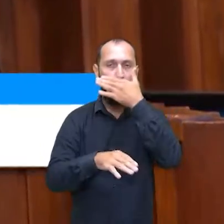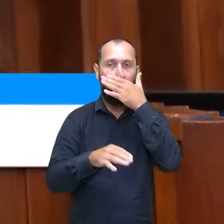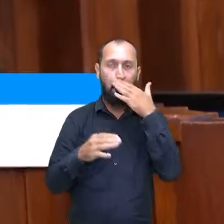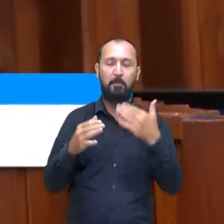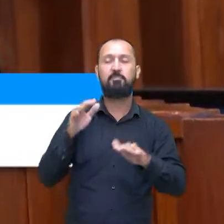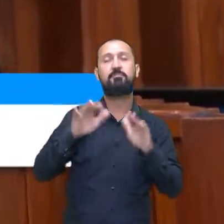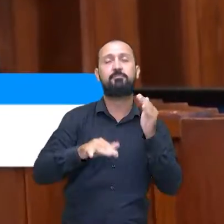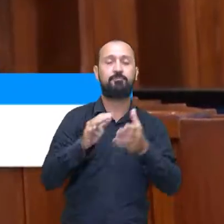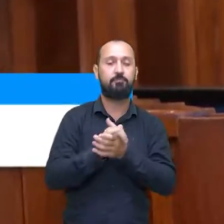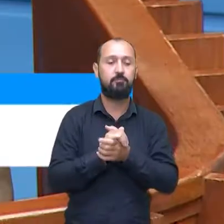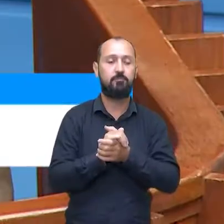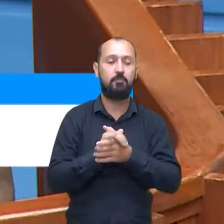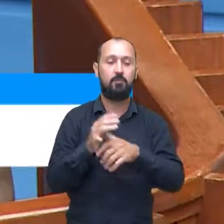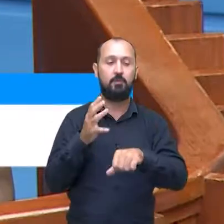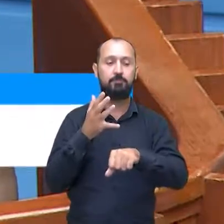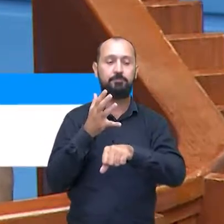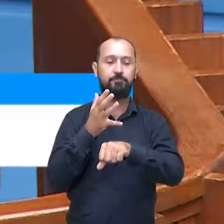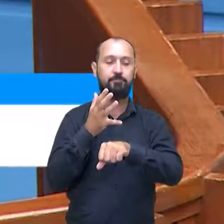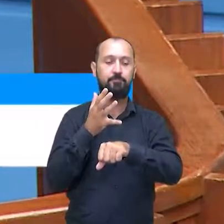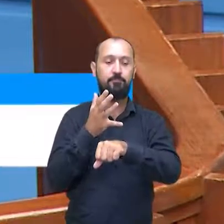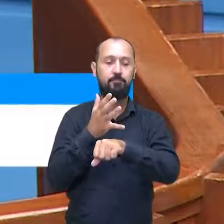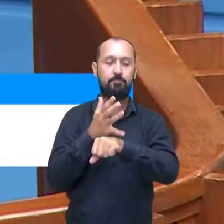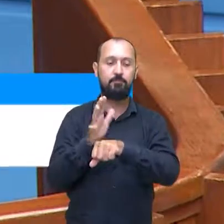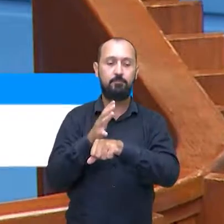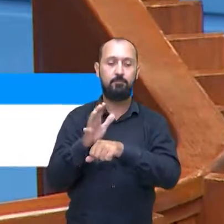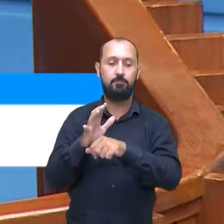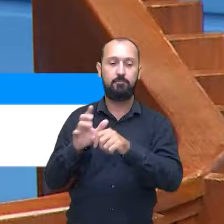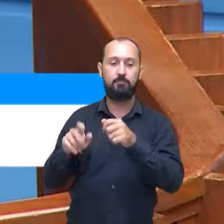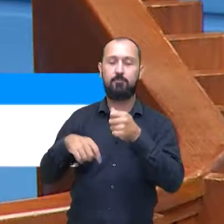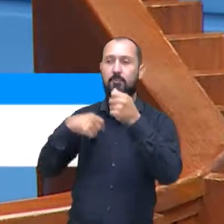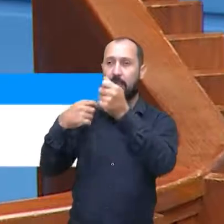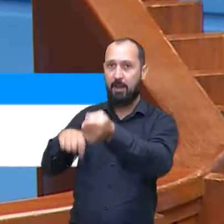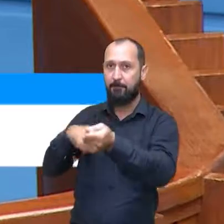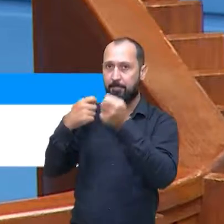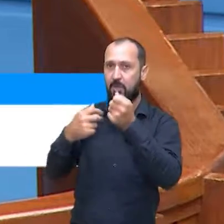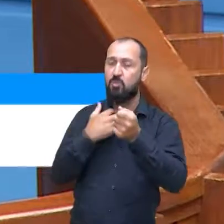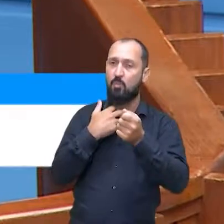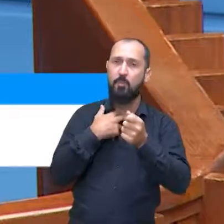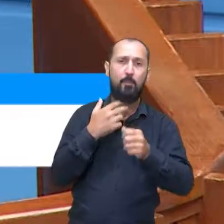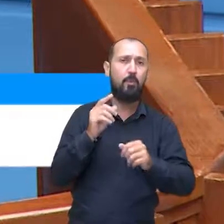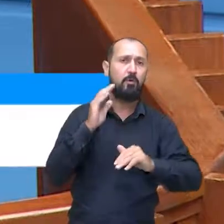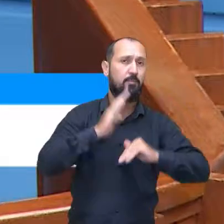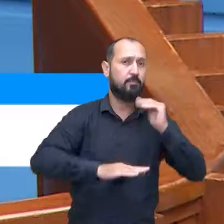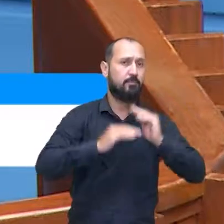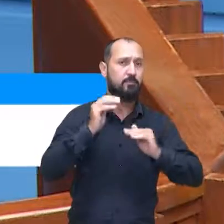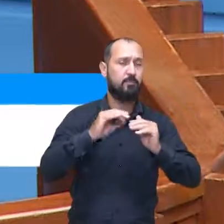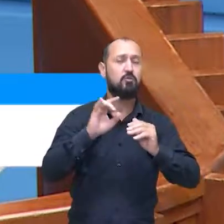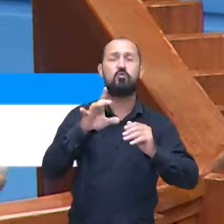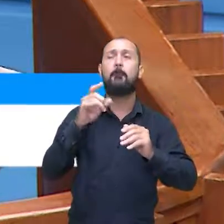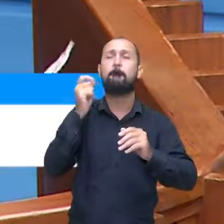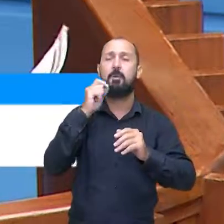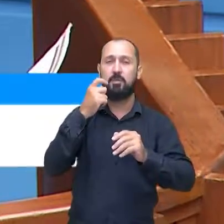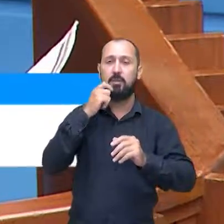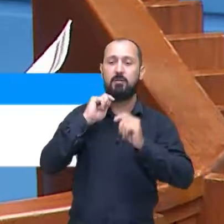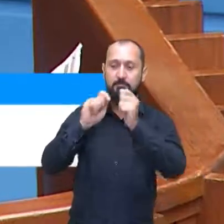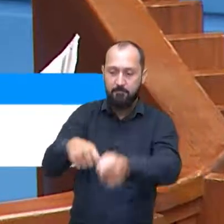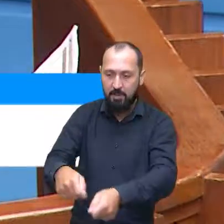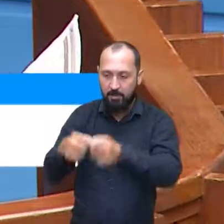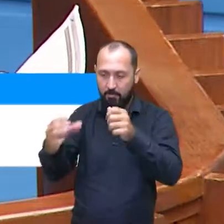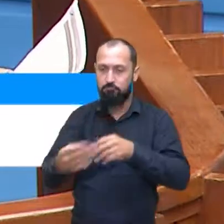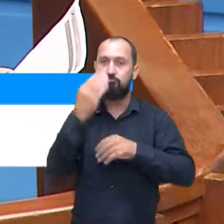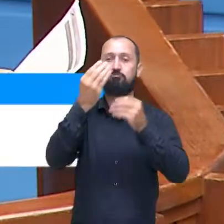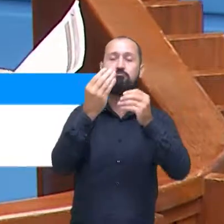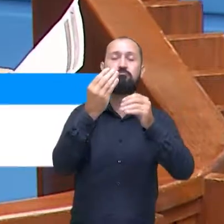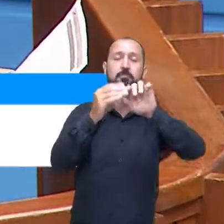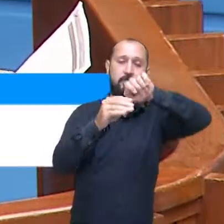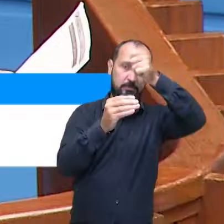equipamentos apreendidos. Ao praticar a pesca, essas pessoas que não podem praticar a pesca, que não seja pesca